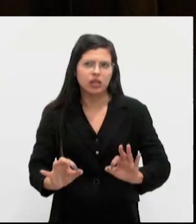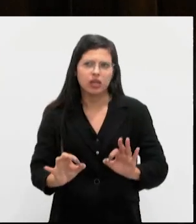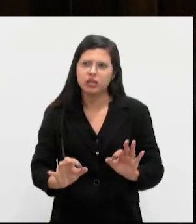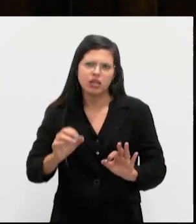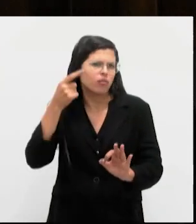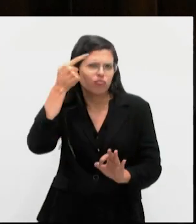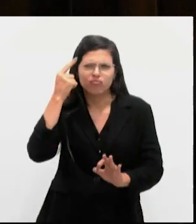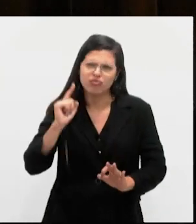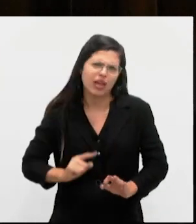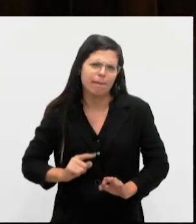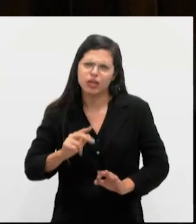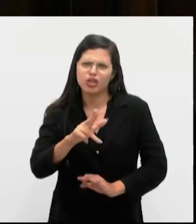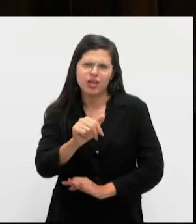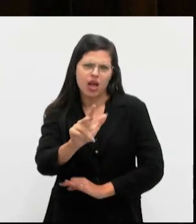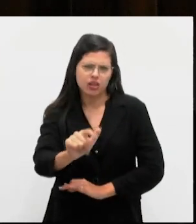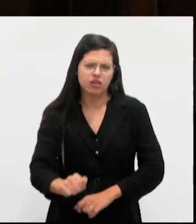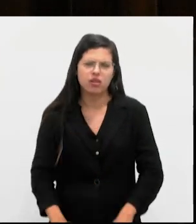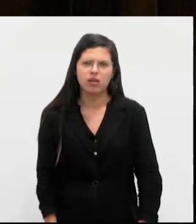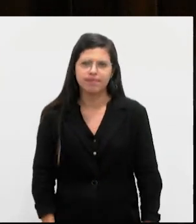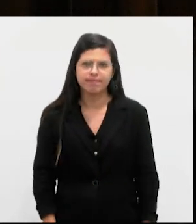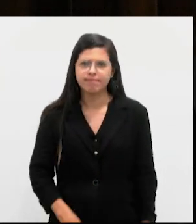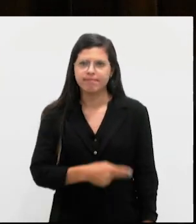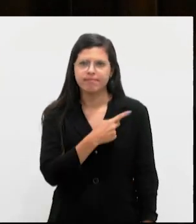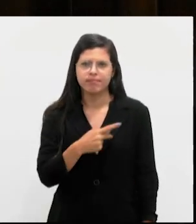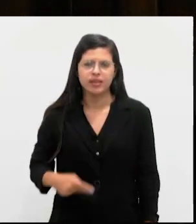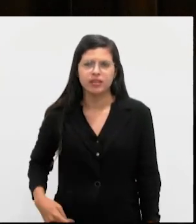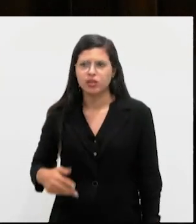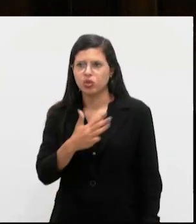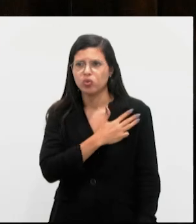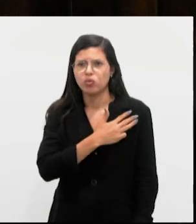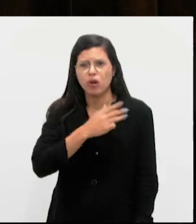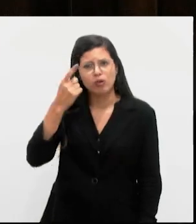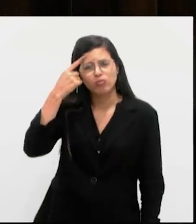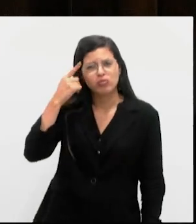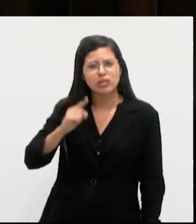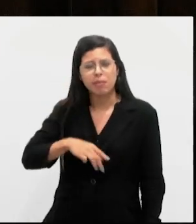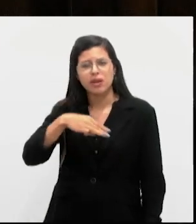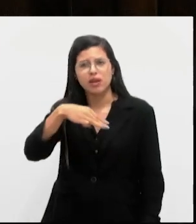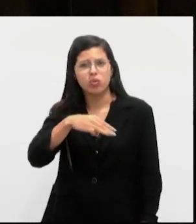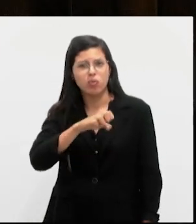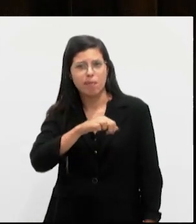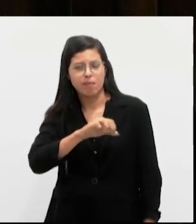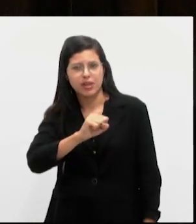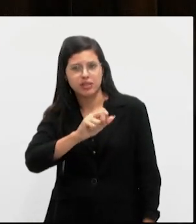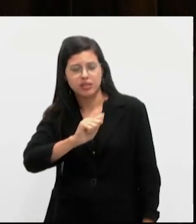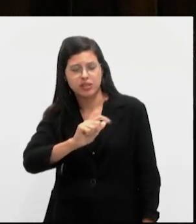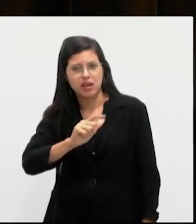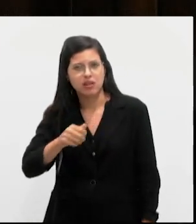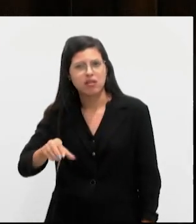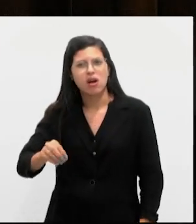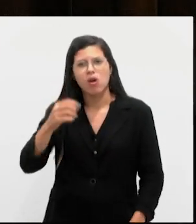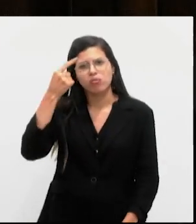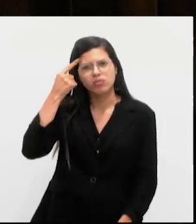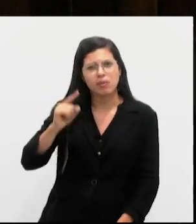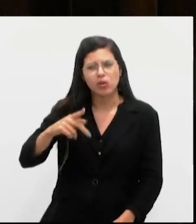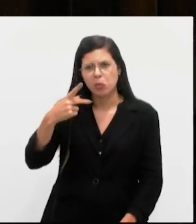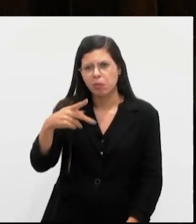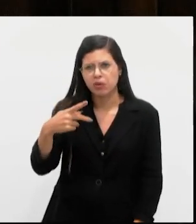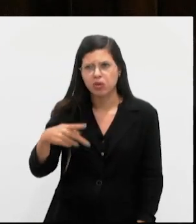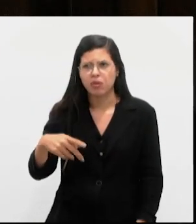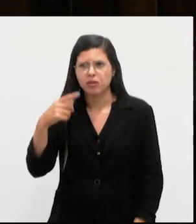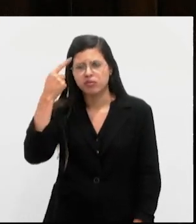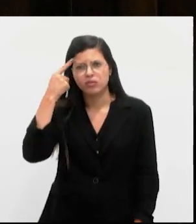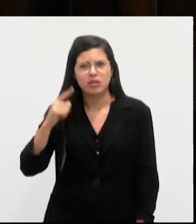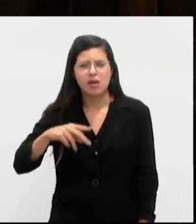de nada disso. O presidente Lula não sabia do mensalão, não sabia do petrolão, não sabe do INSS, não sabe que Nadine